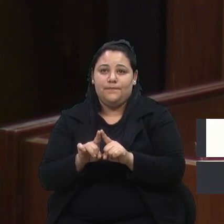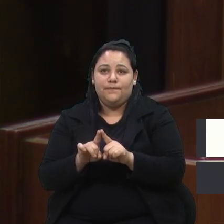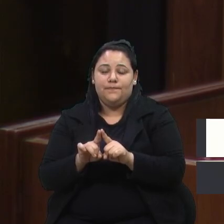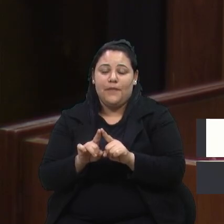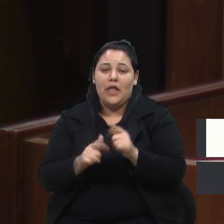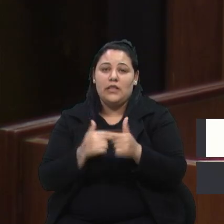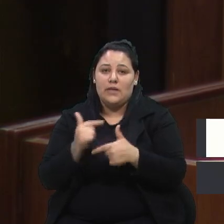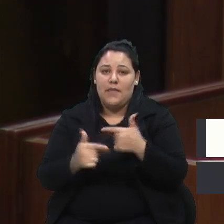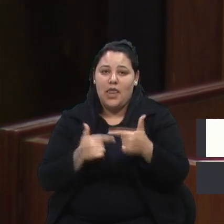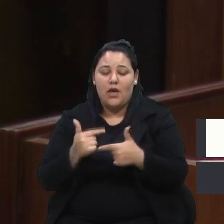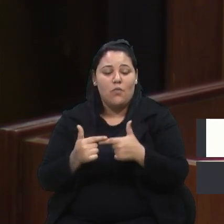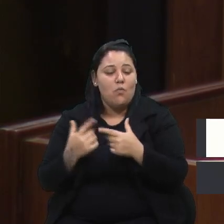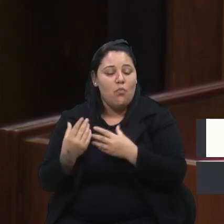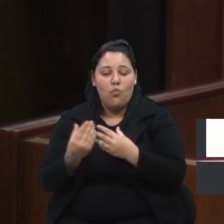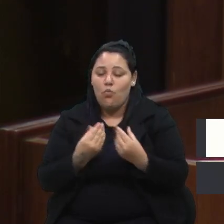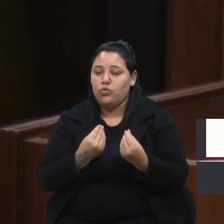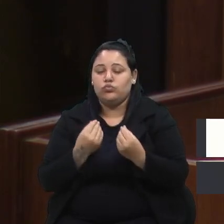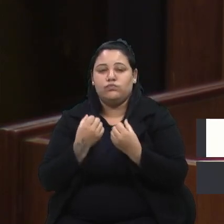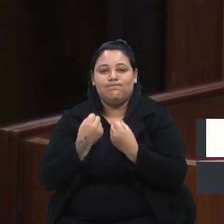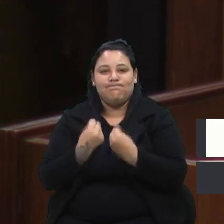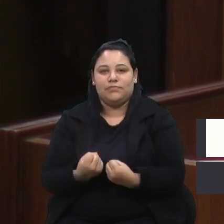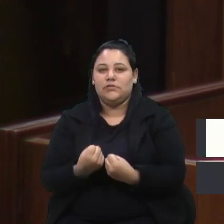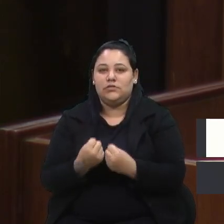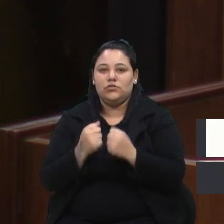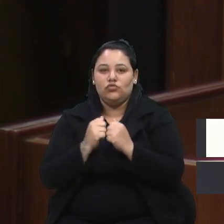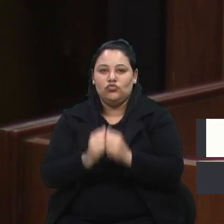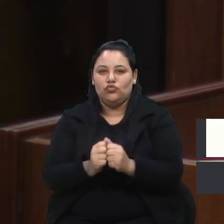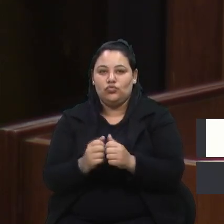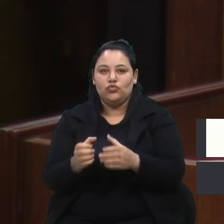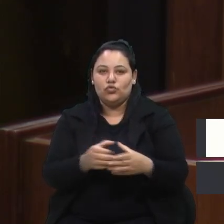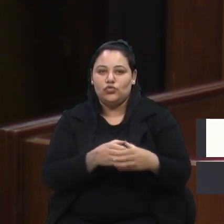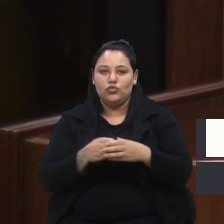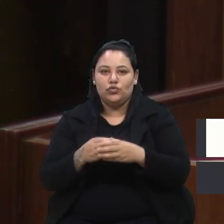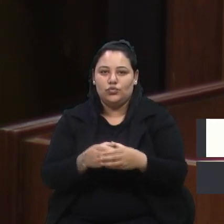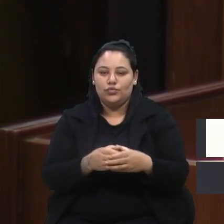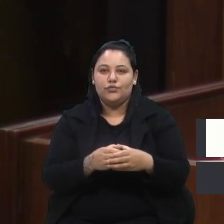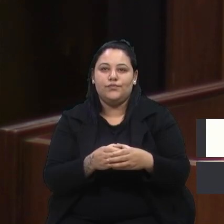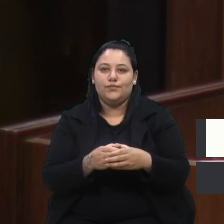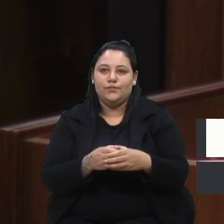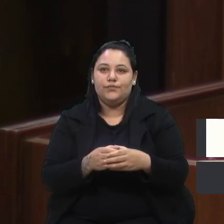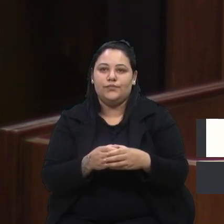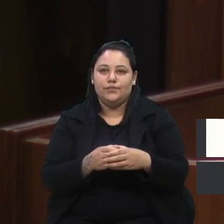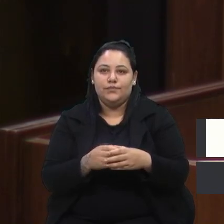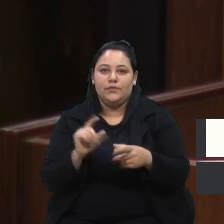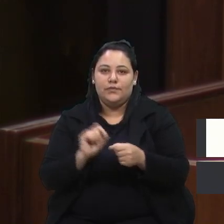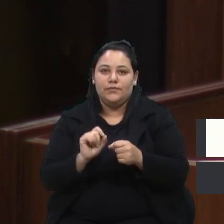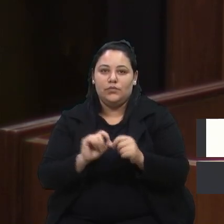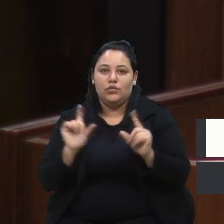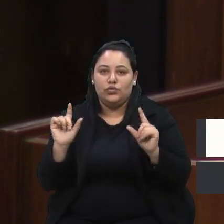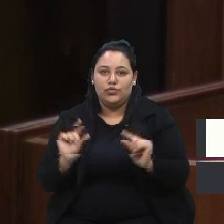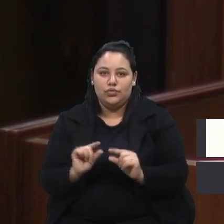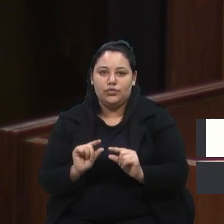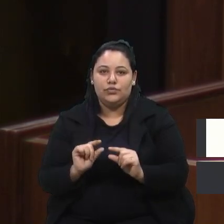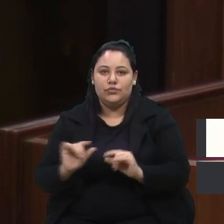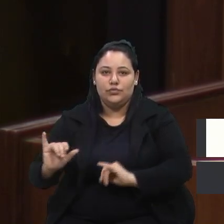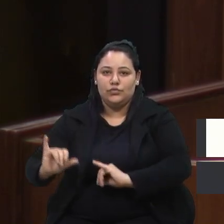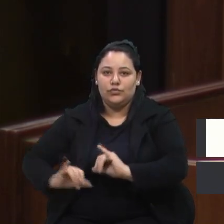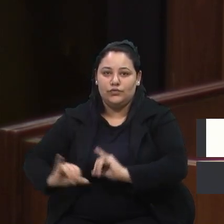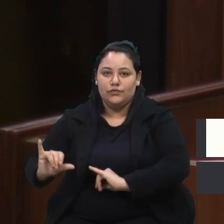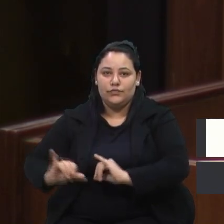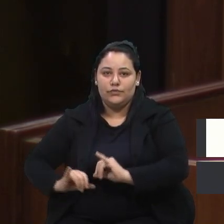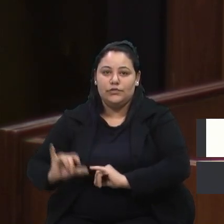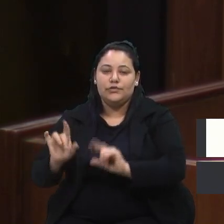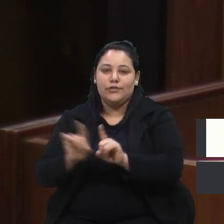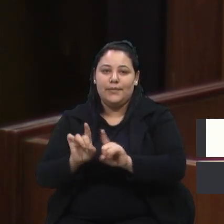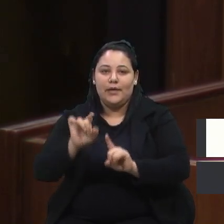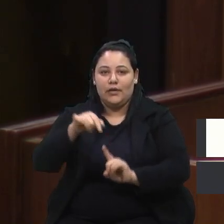trabalharam intensamente junto aí com a sua equipe, para que pudesse amenizar um pouco do sofrimento de nossa